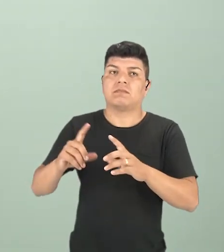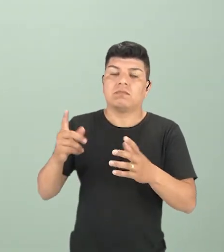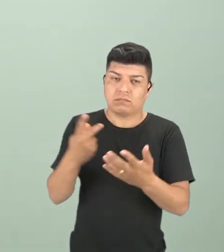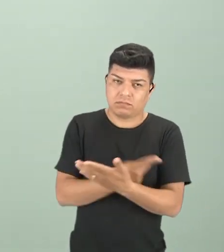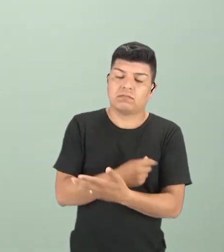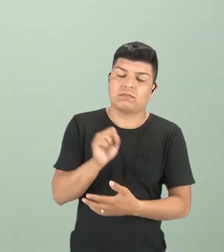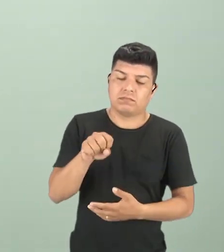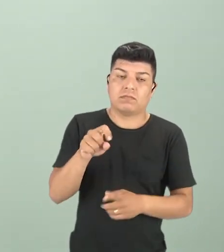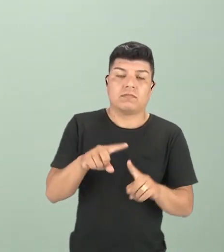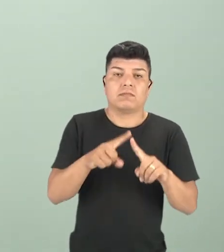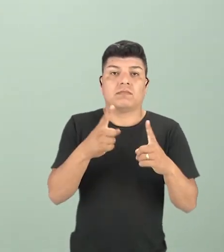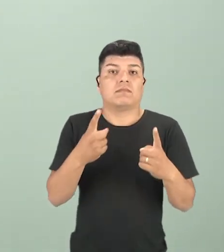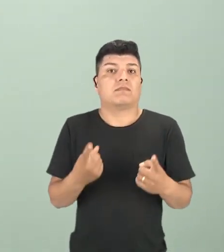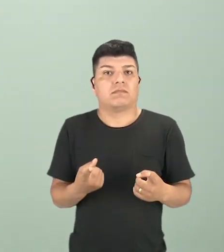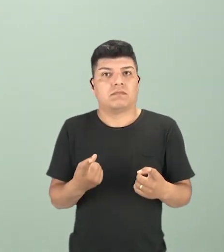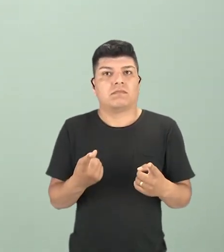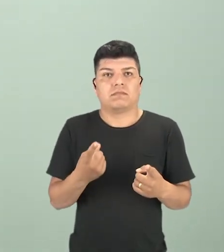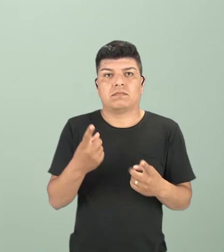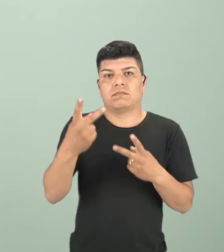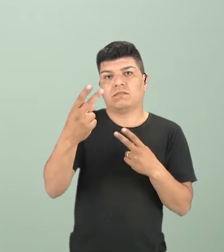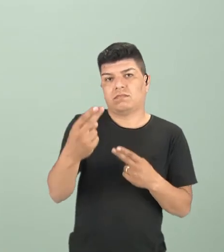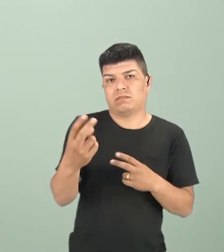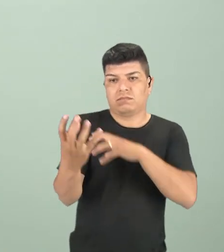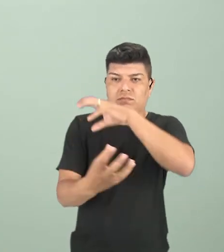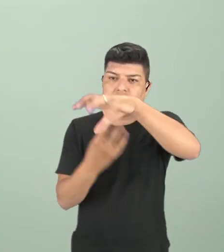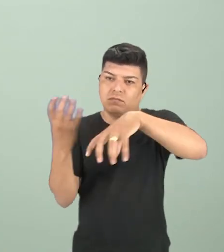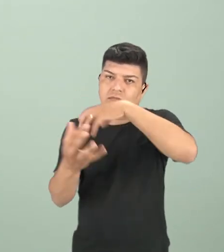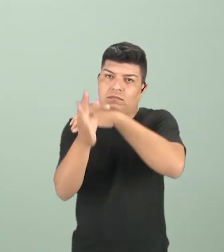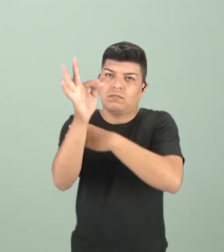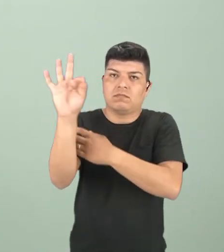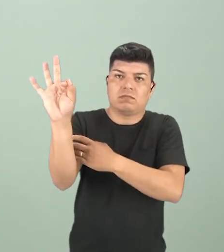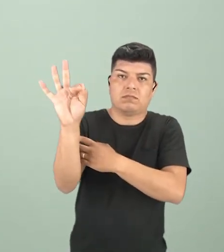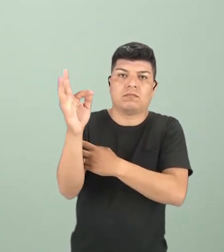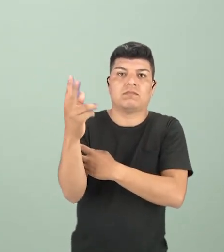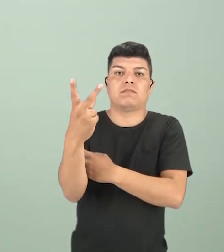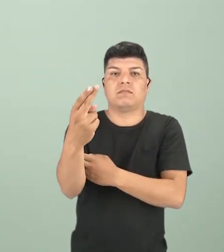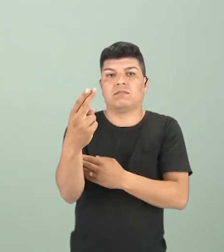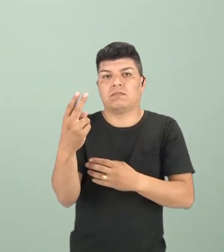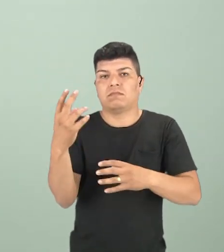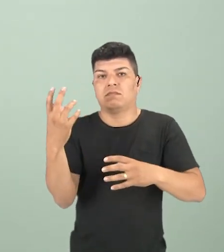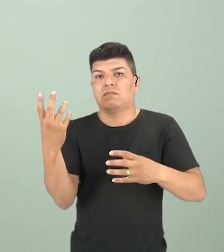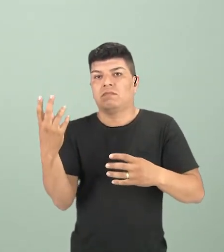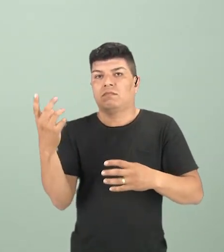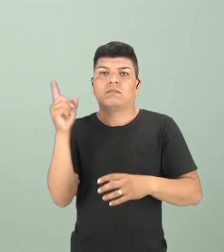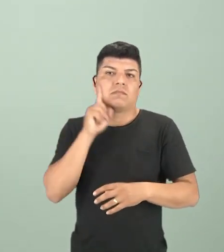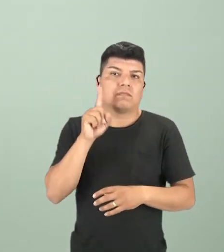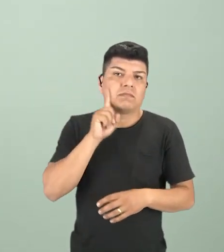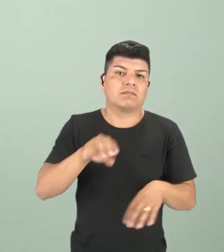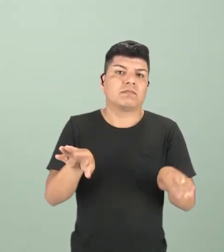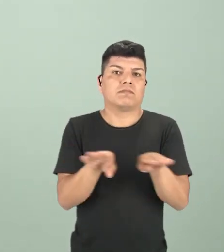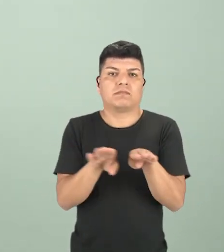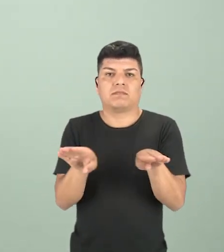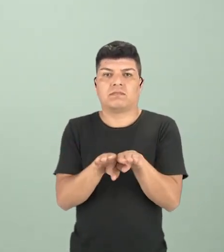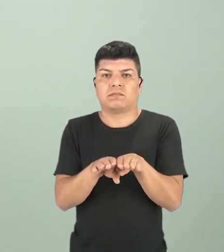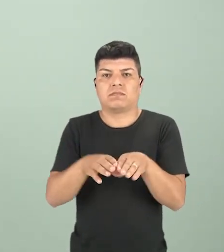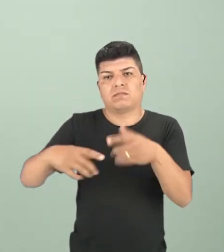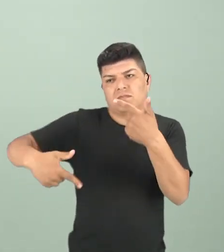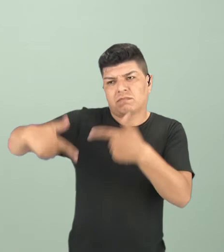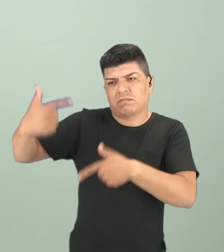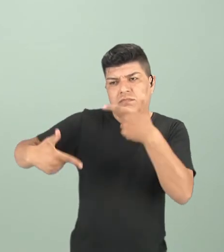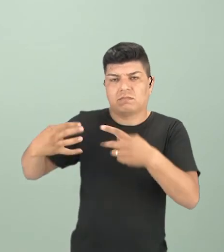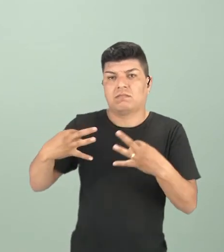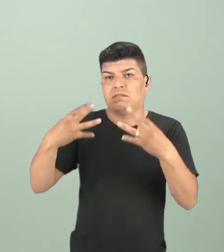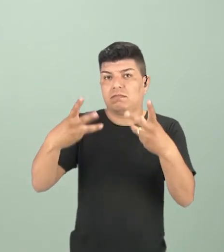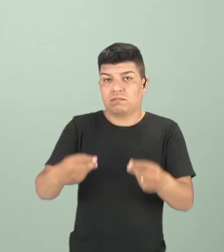ocorre sim, mas não é aquela coisa como ocorreu na Revolução Francesa, como ocorreu na independência dos Estados Unidos, aquela guerra toda,